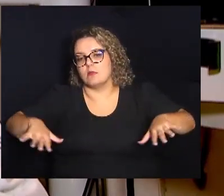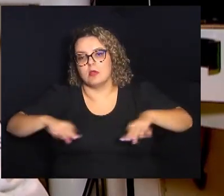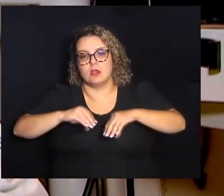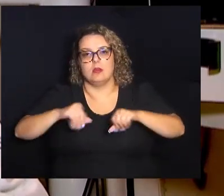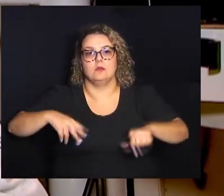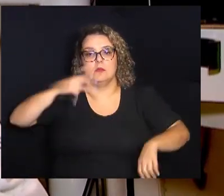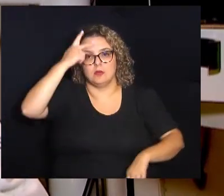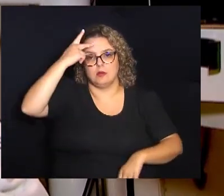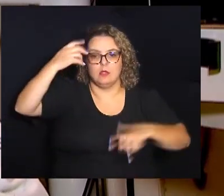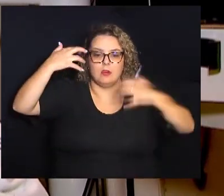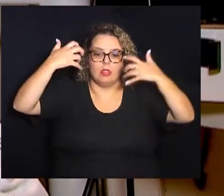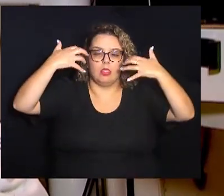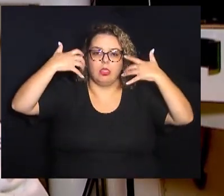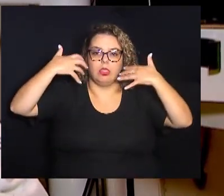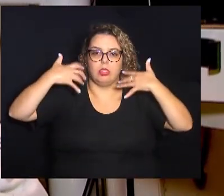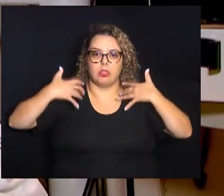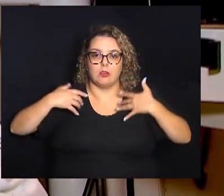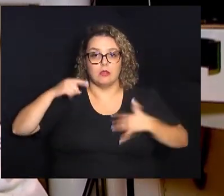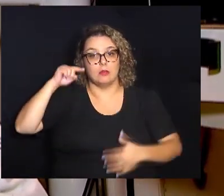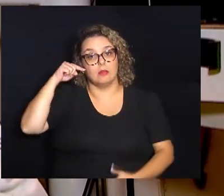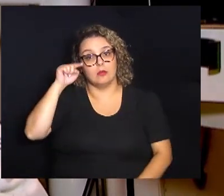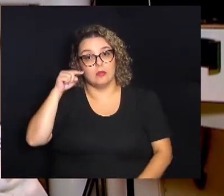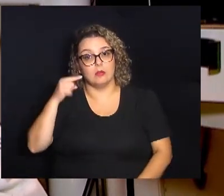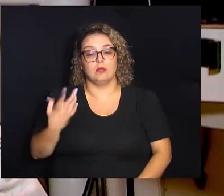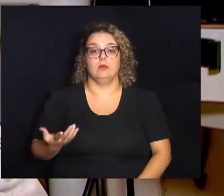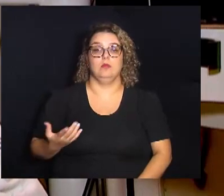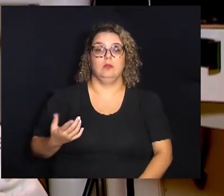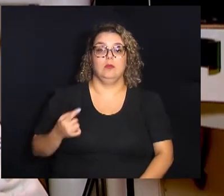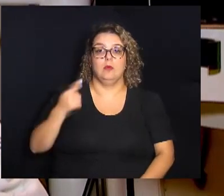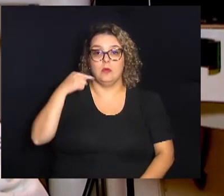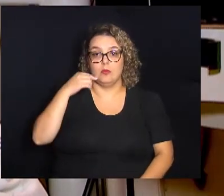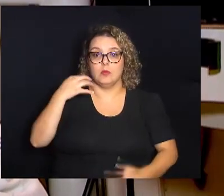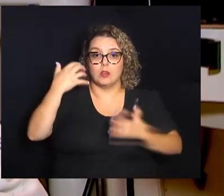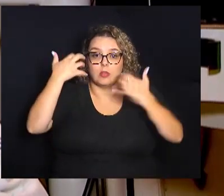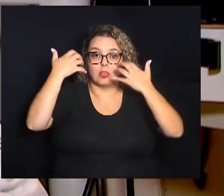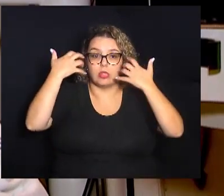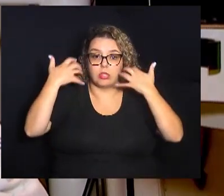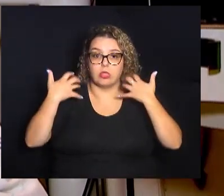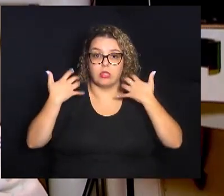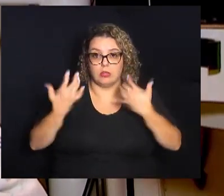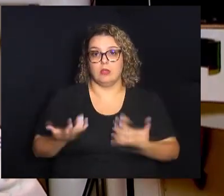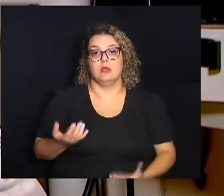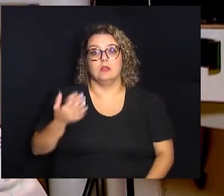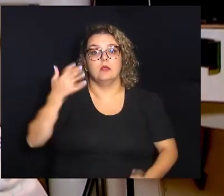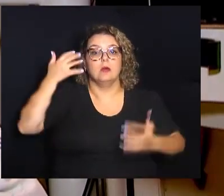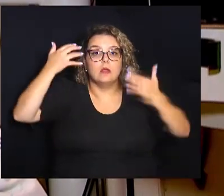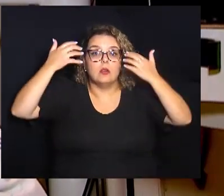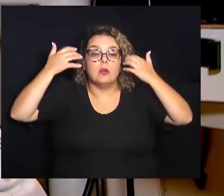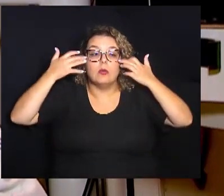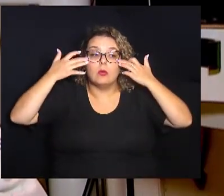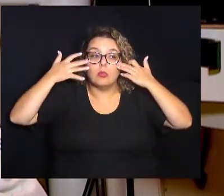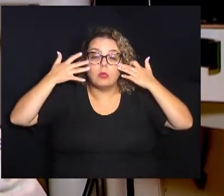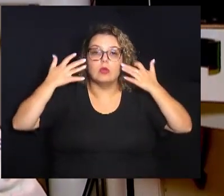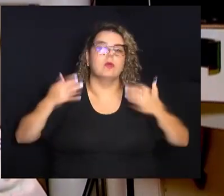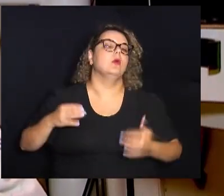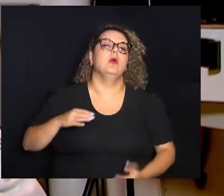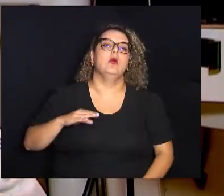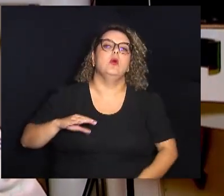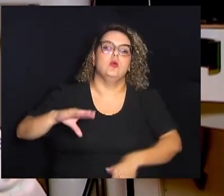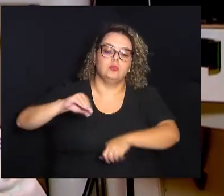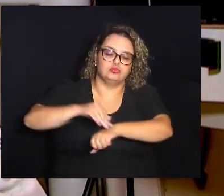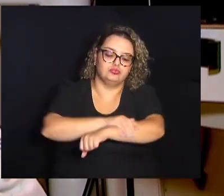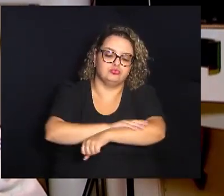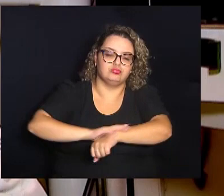própria transpiração, uma irritação ocular, porque o suor acaba escorrendo, o uso de bloqueadores solar, de